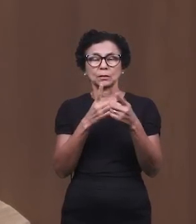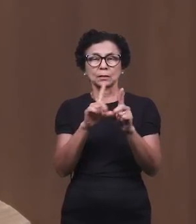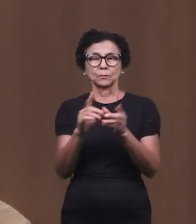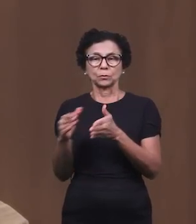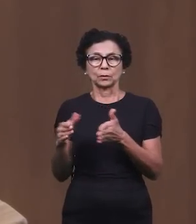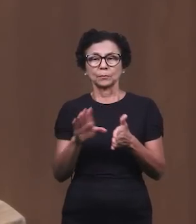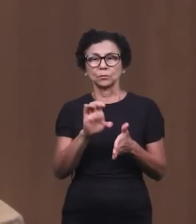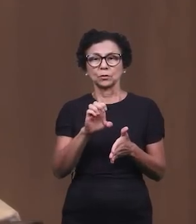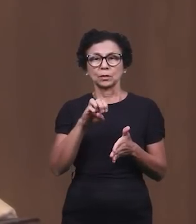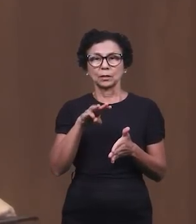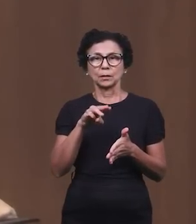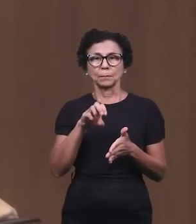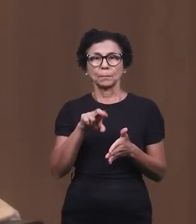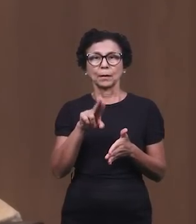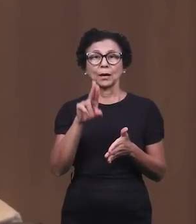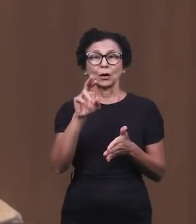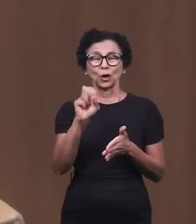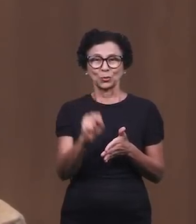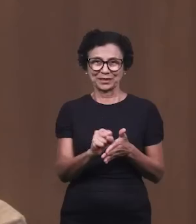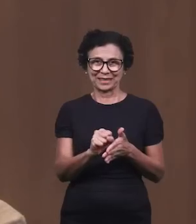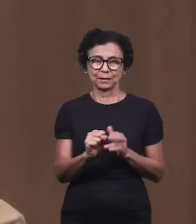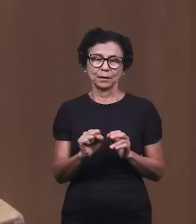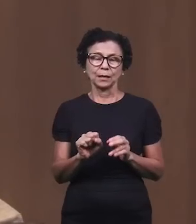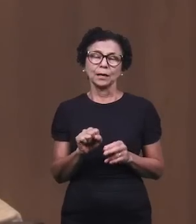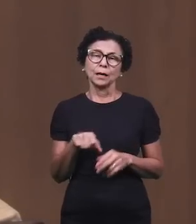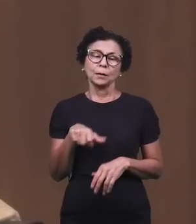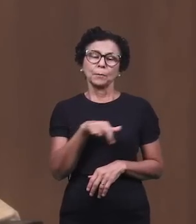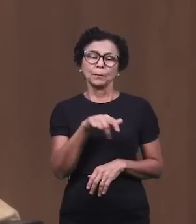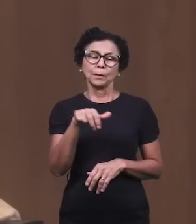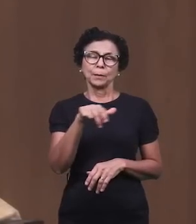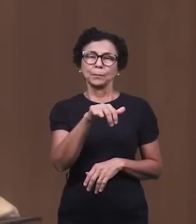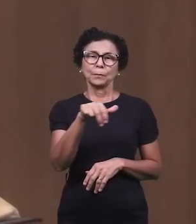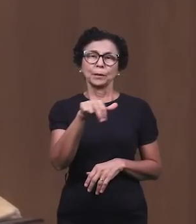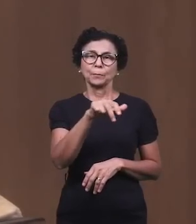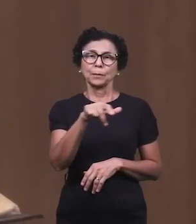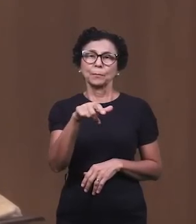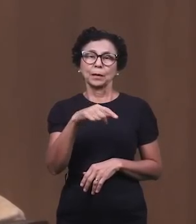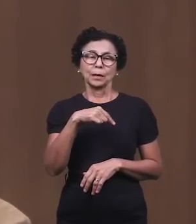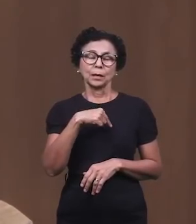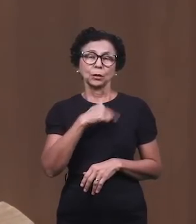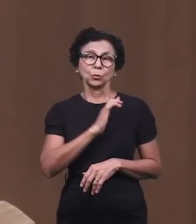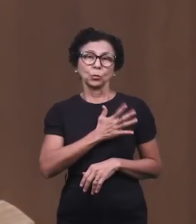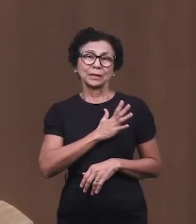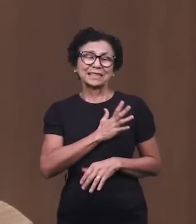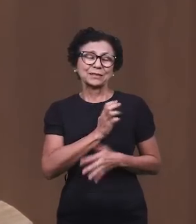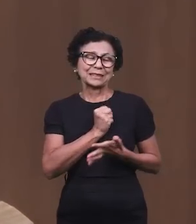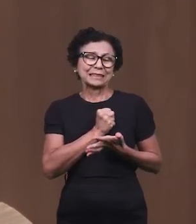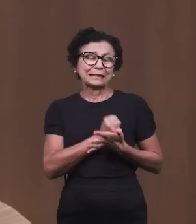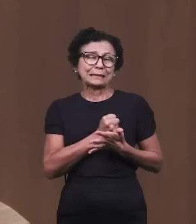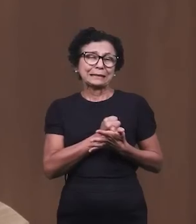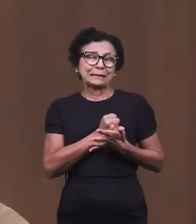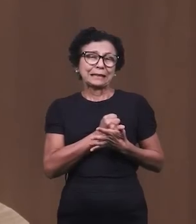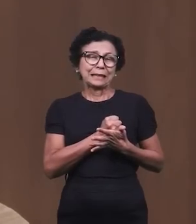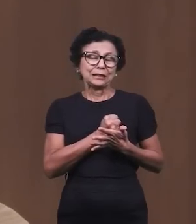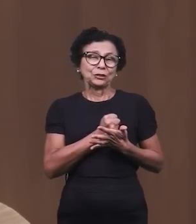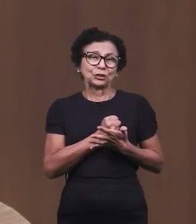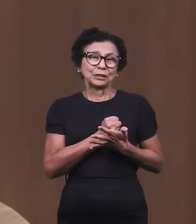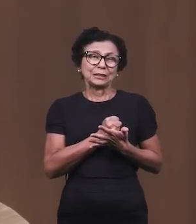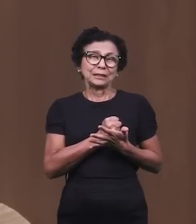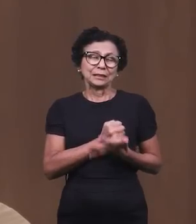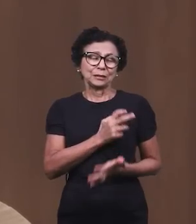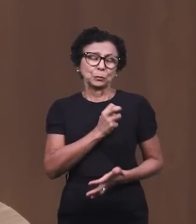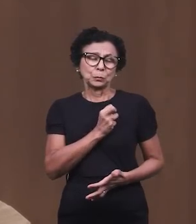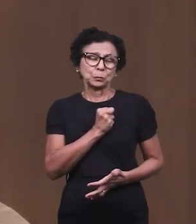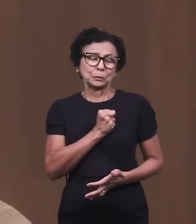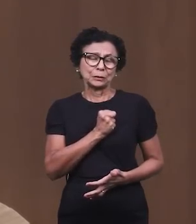Senhor transformou aquela tristeza, transformou aquele sentimento que eles estavam, da perda do Senhor Jesus, colocando uma